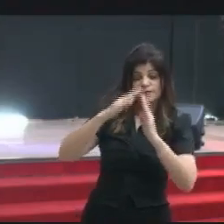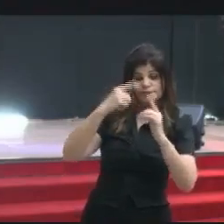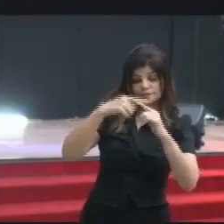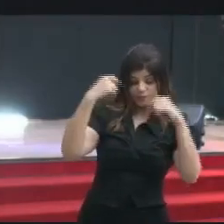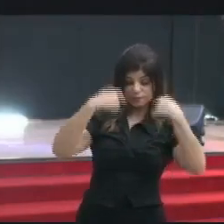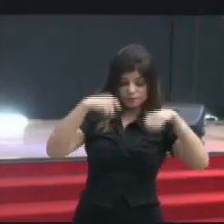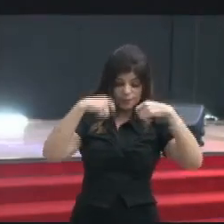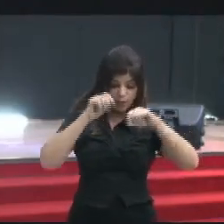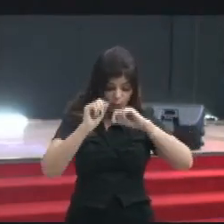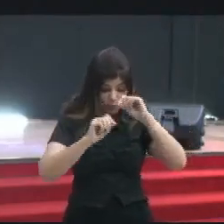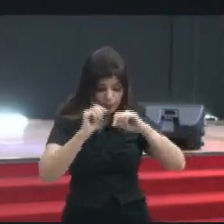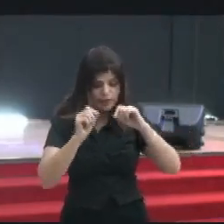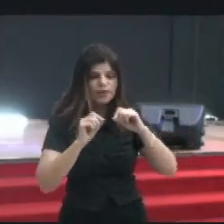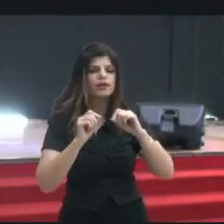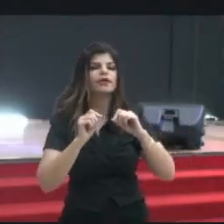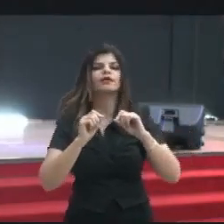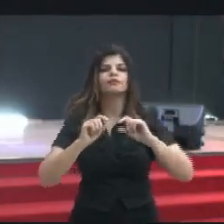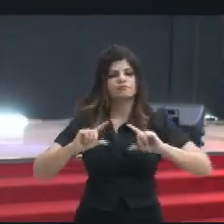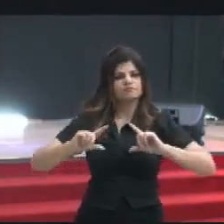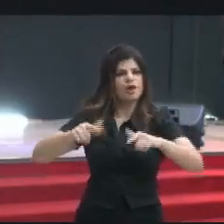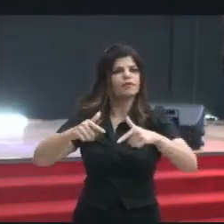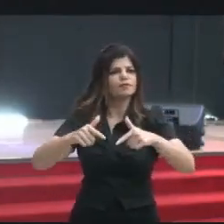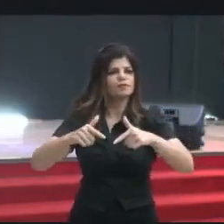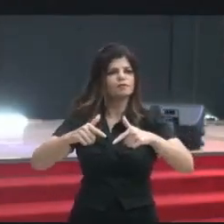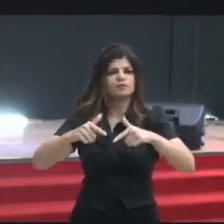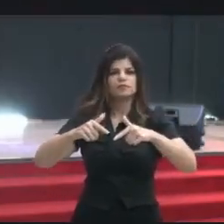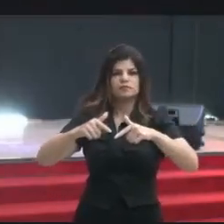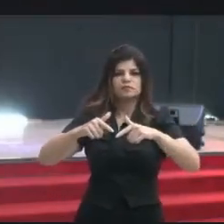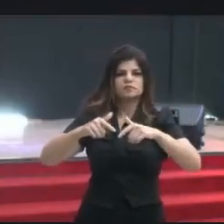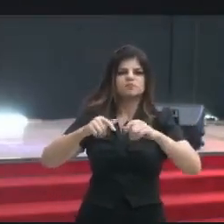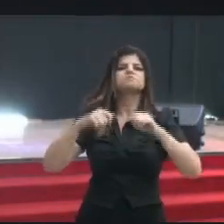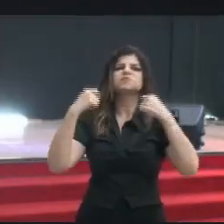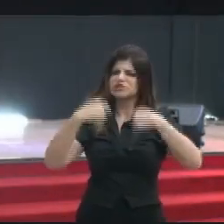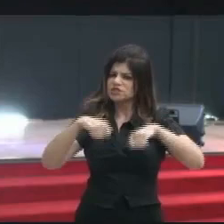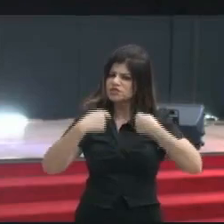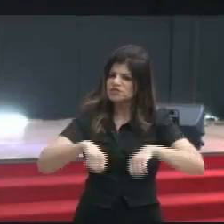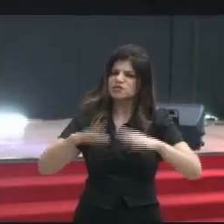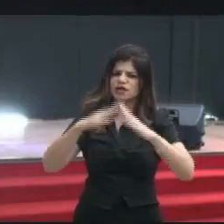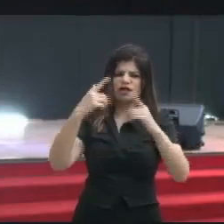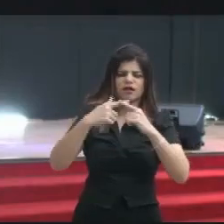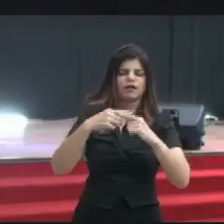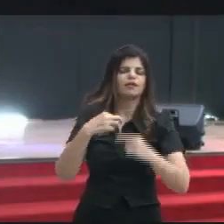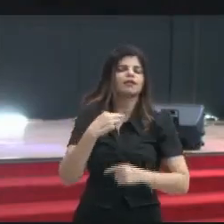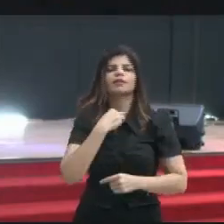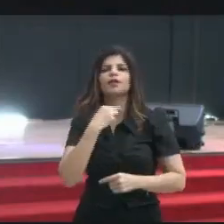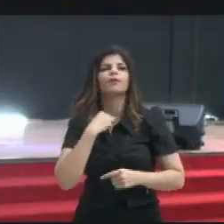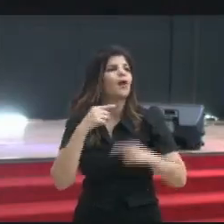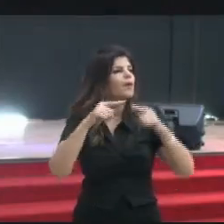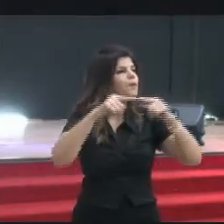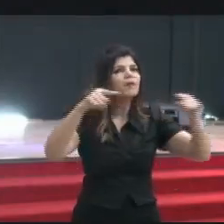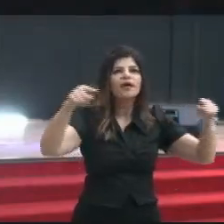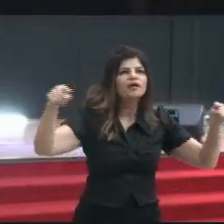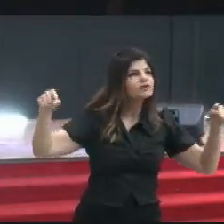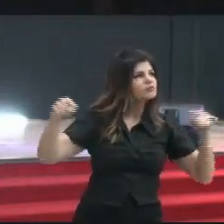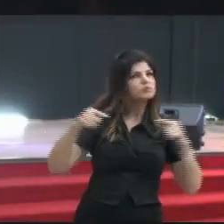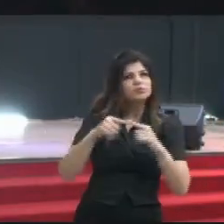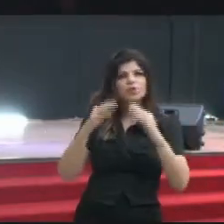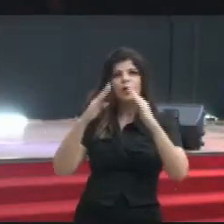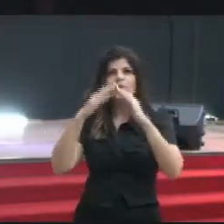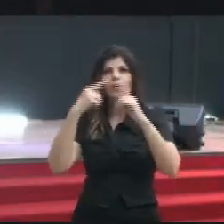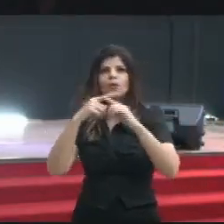ser ofensiva. A igreja não pode ficar dentro de quatro